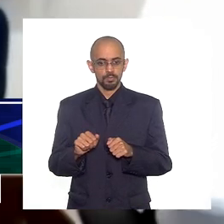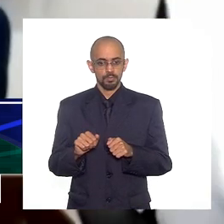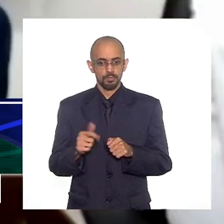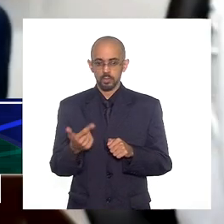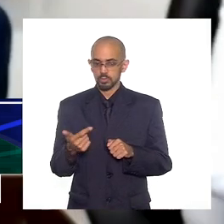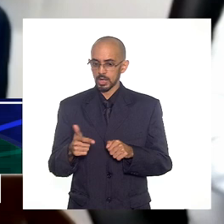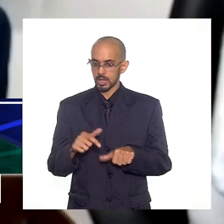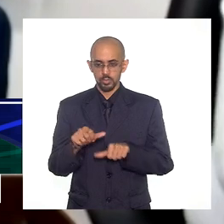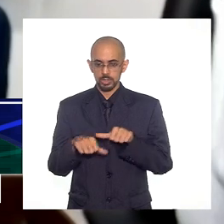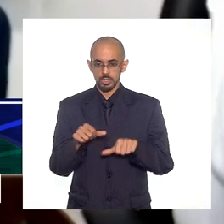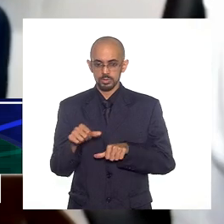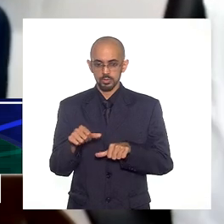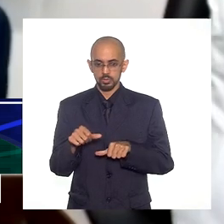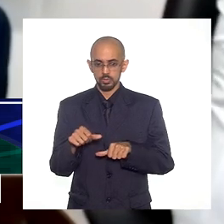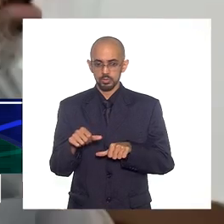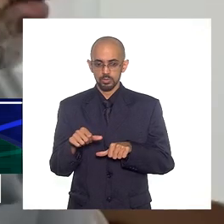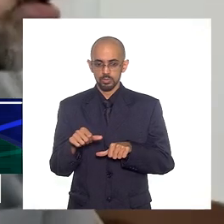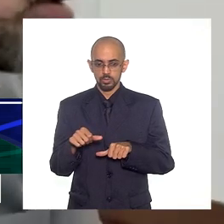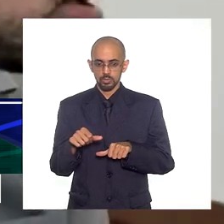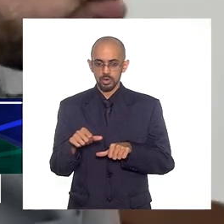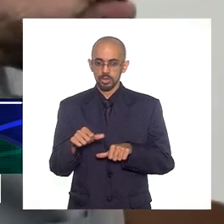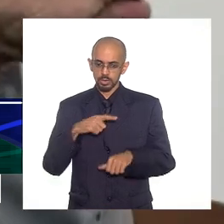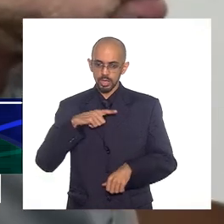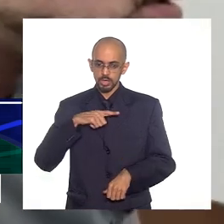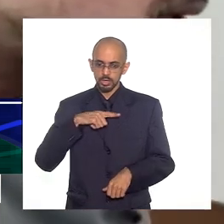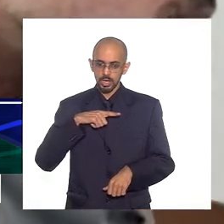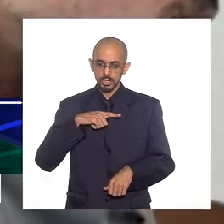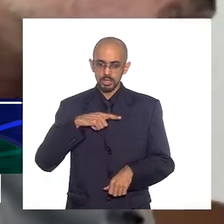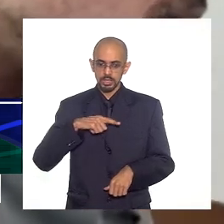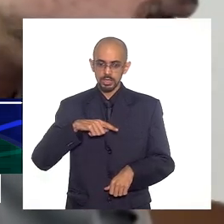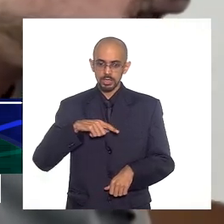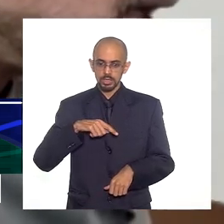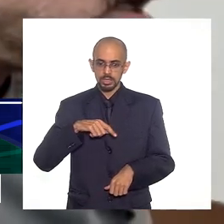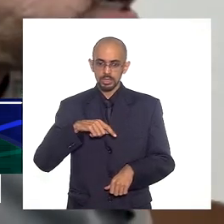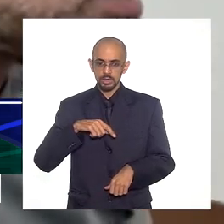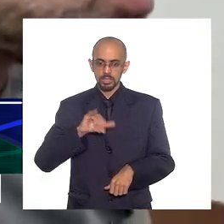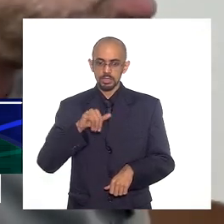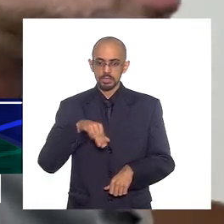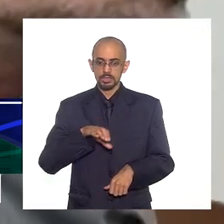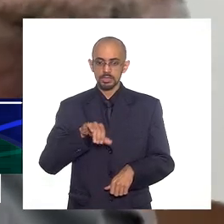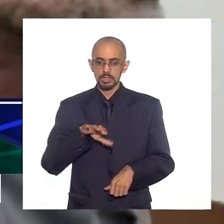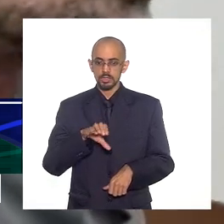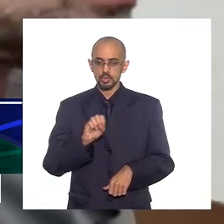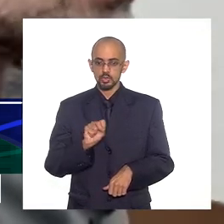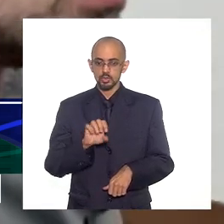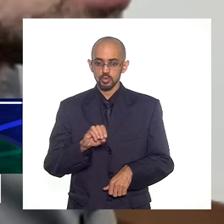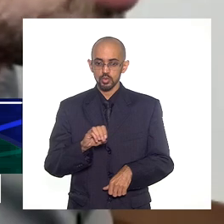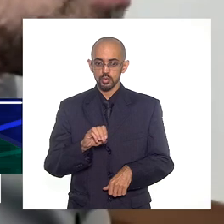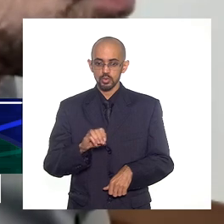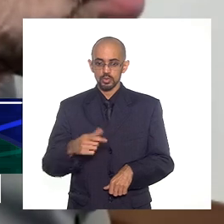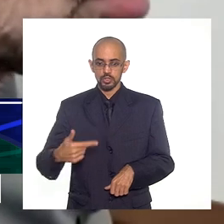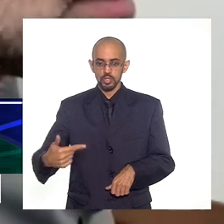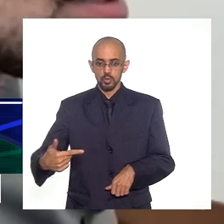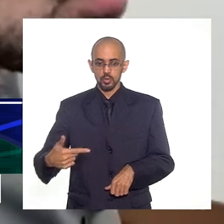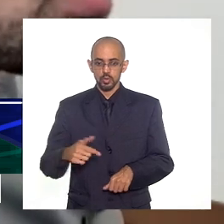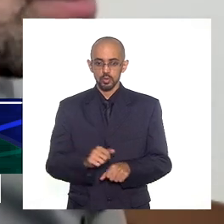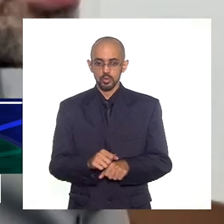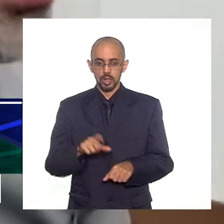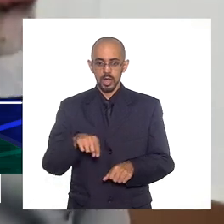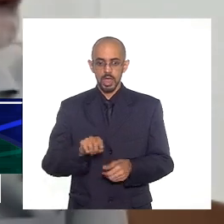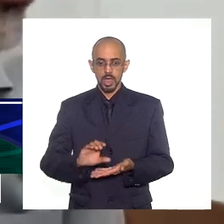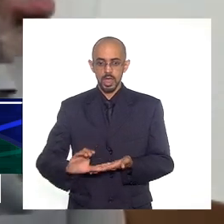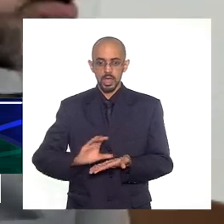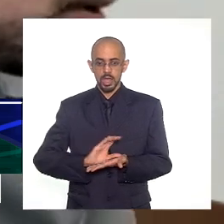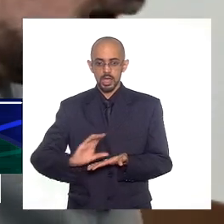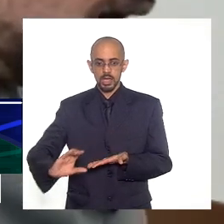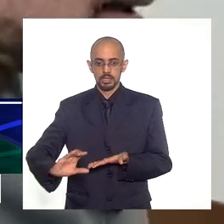alteração. Não, teve sim. Inciso segundo. Aqui, ó. Constituem receitas do fundo de que trata o caput